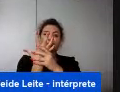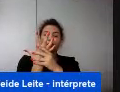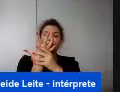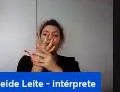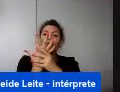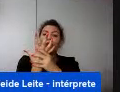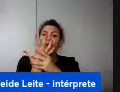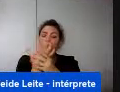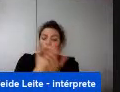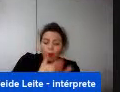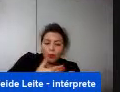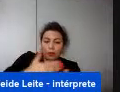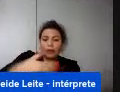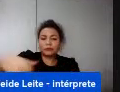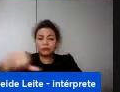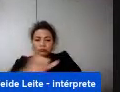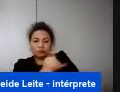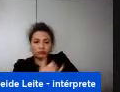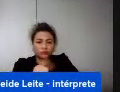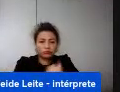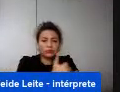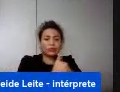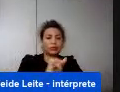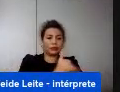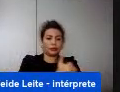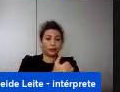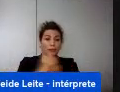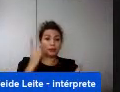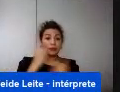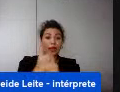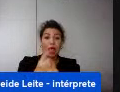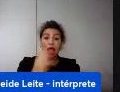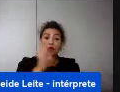ela entra com uma ferramenta inventada que